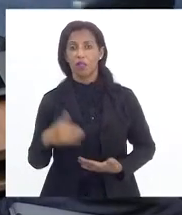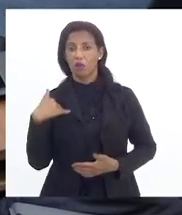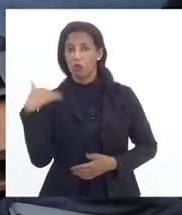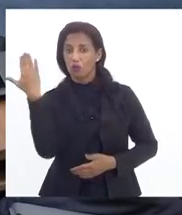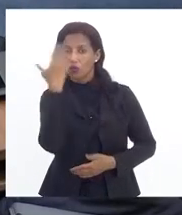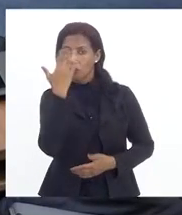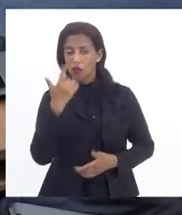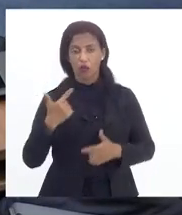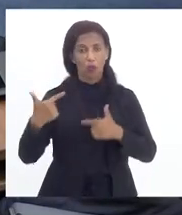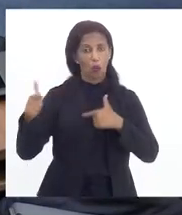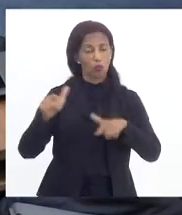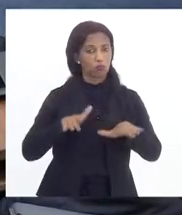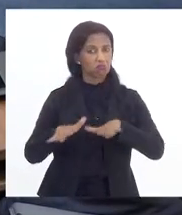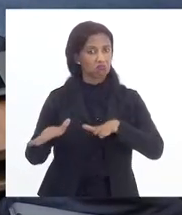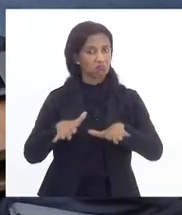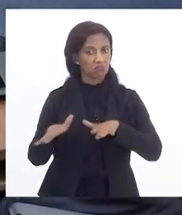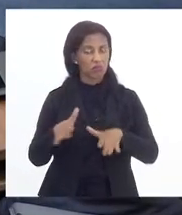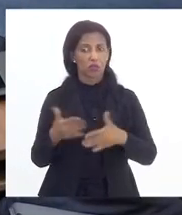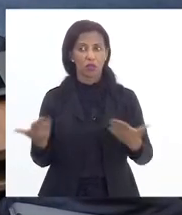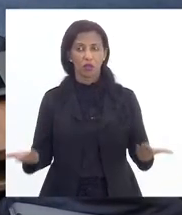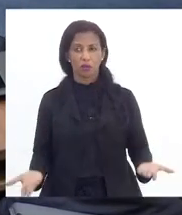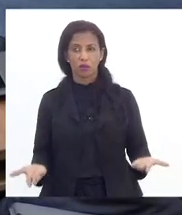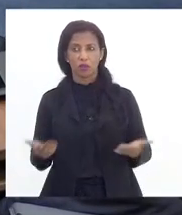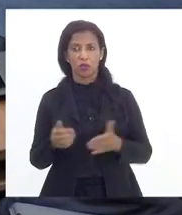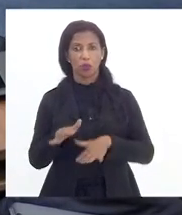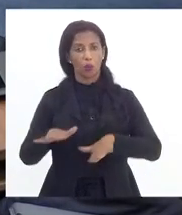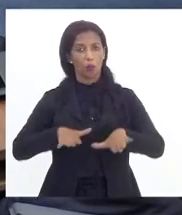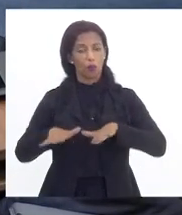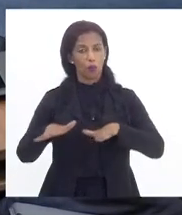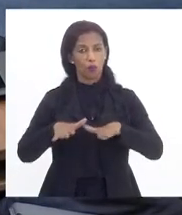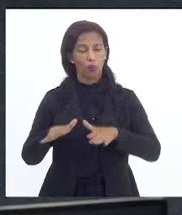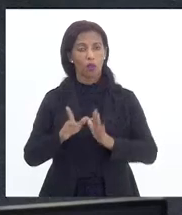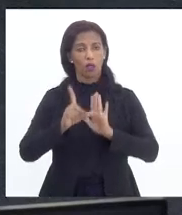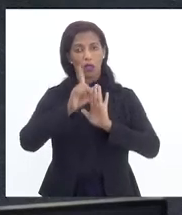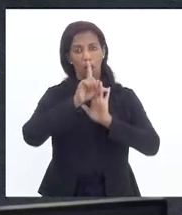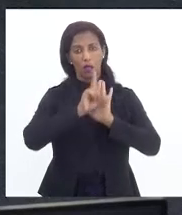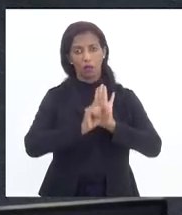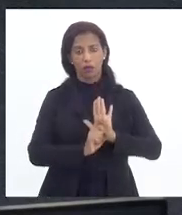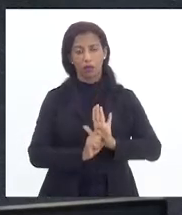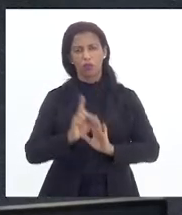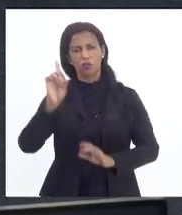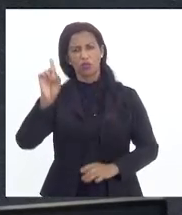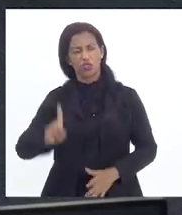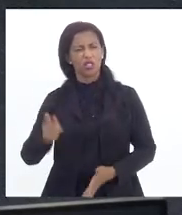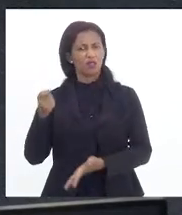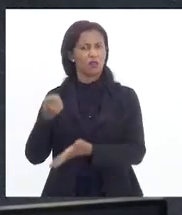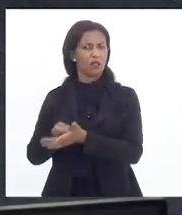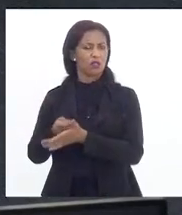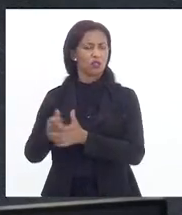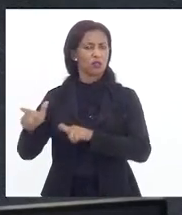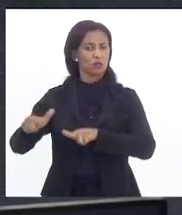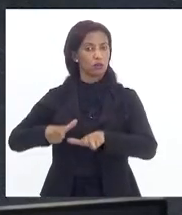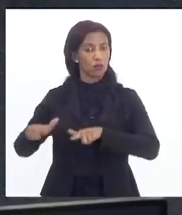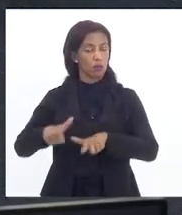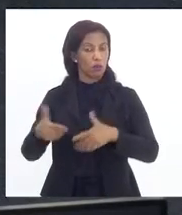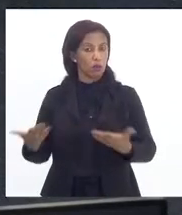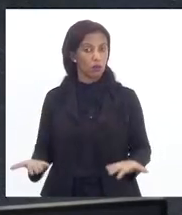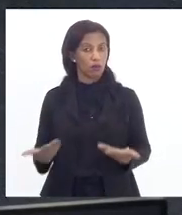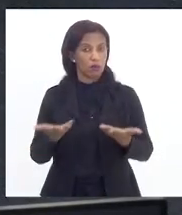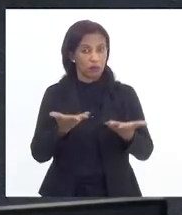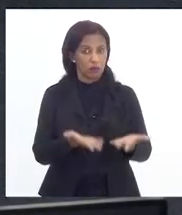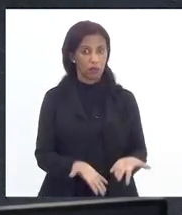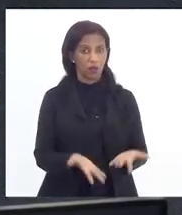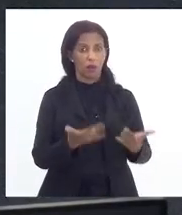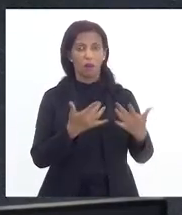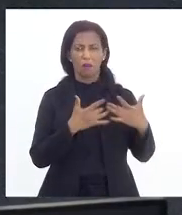e eu não vejo nenhum outro movimento que não seja o movimento da redução dos direitos e garantias do Servidor estão quero